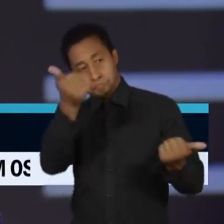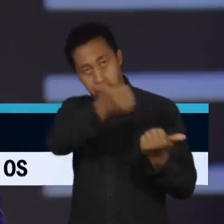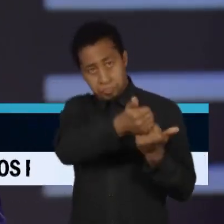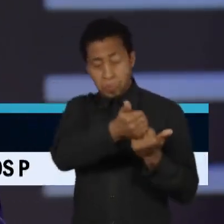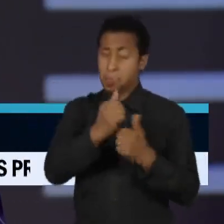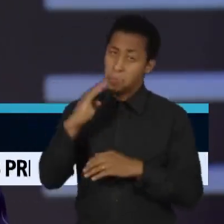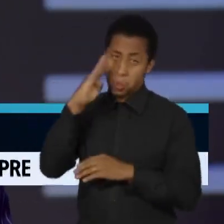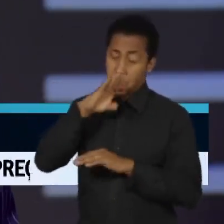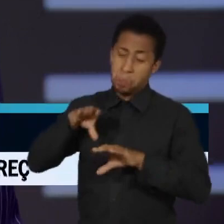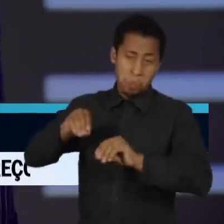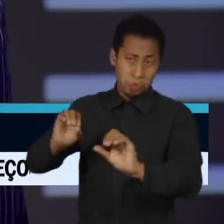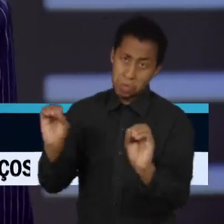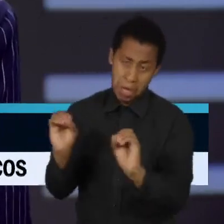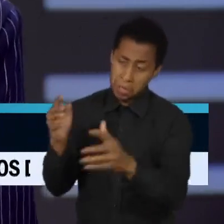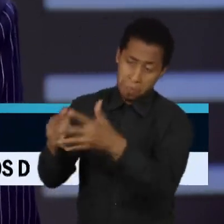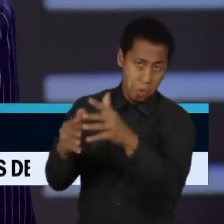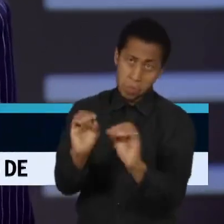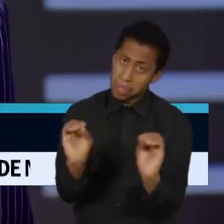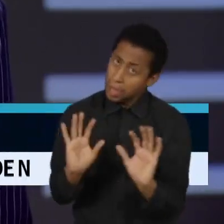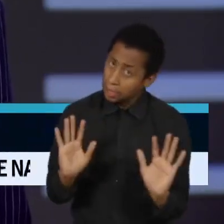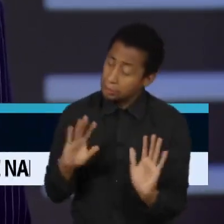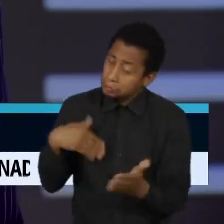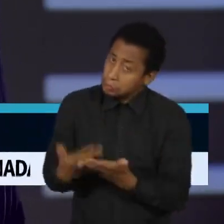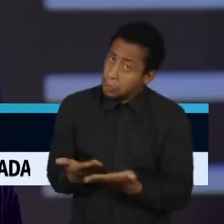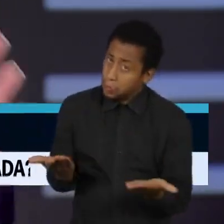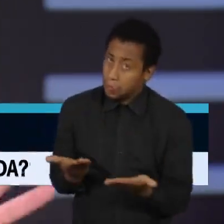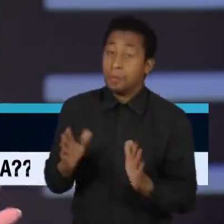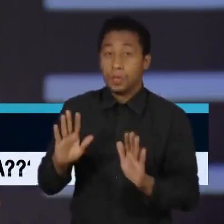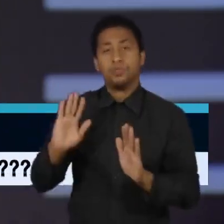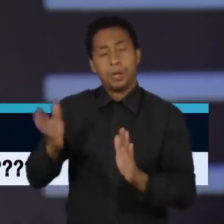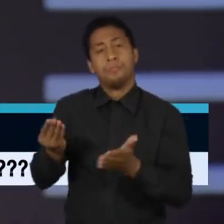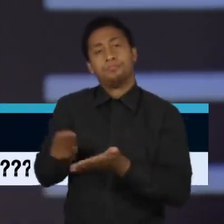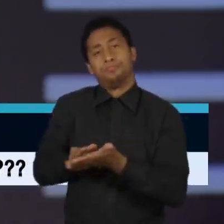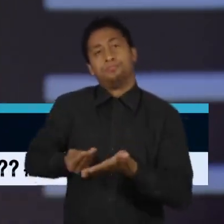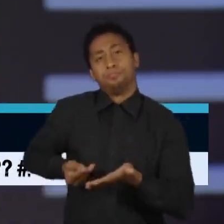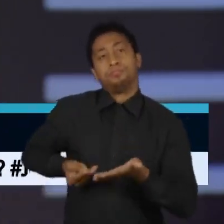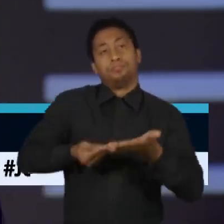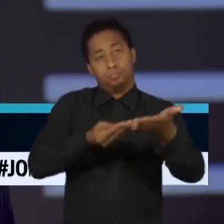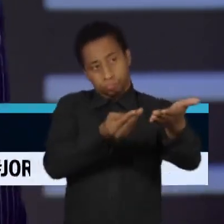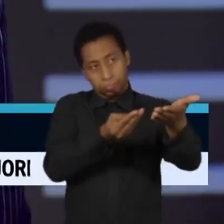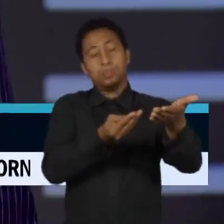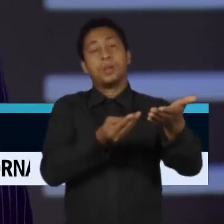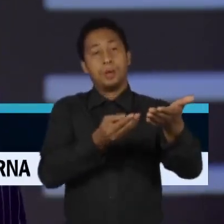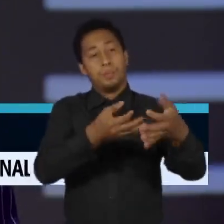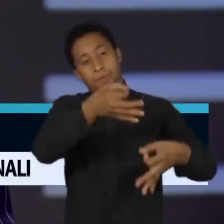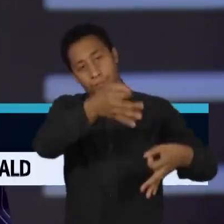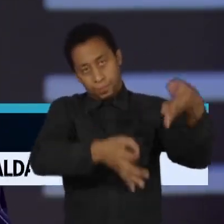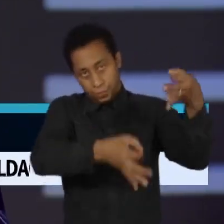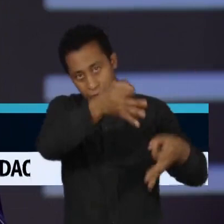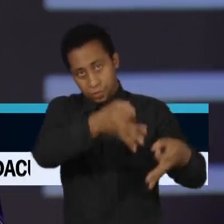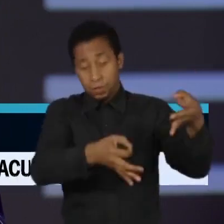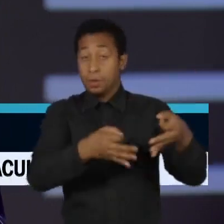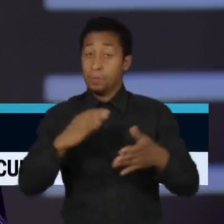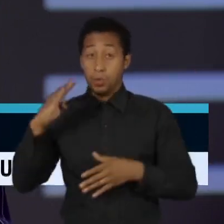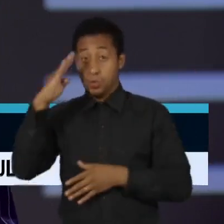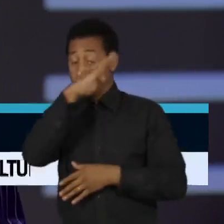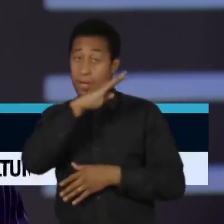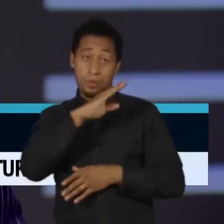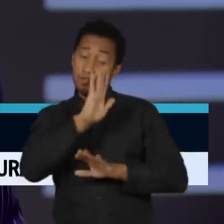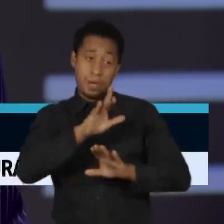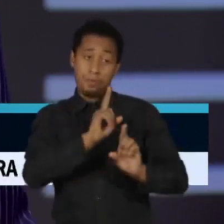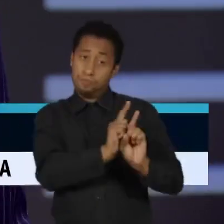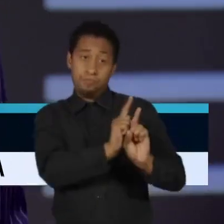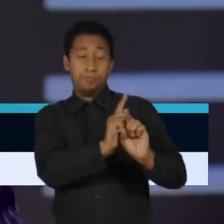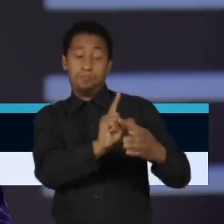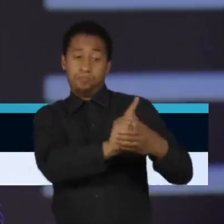inclusive, o Supremo já mandou para as instâncias ordinárias, porque o ex-presidente não tem mais foro, para que sejam devidamente